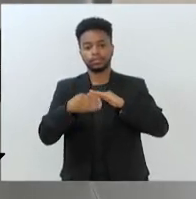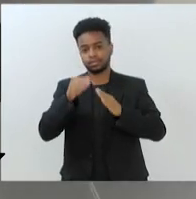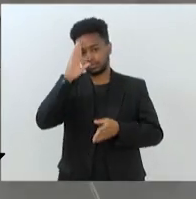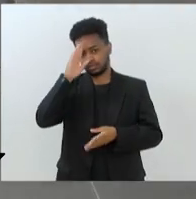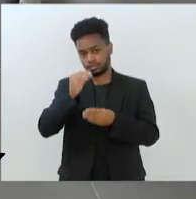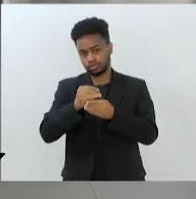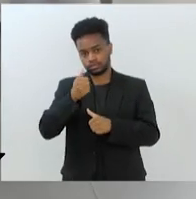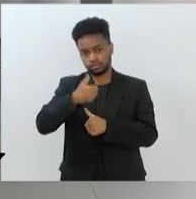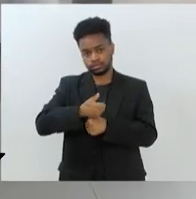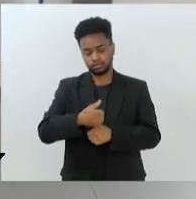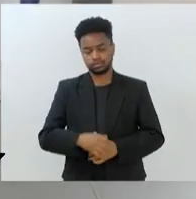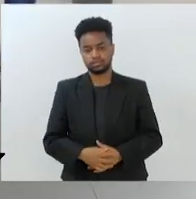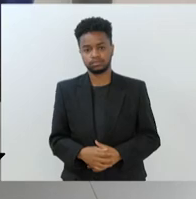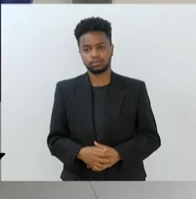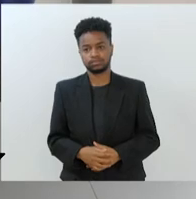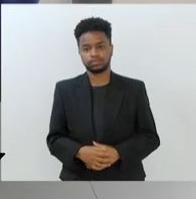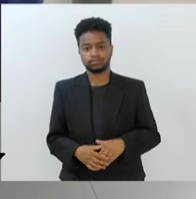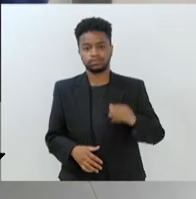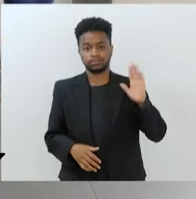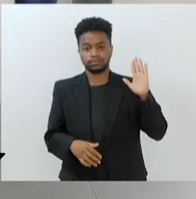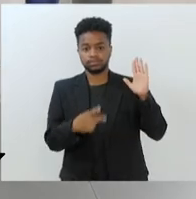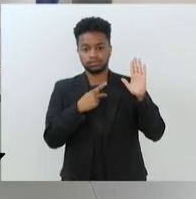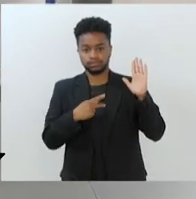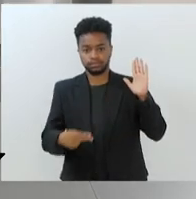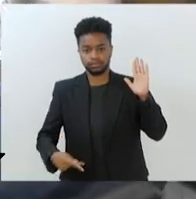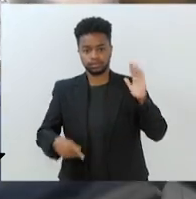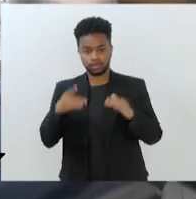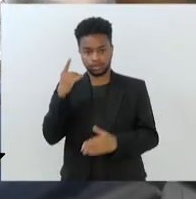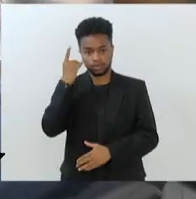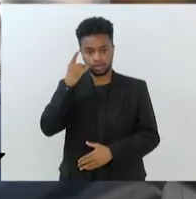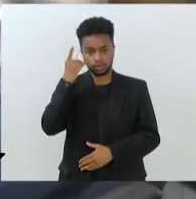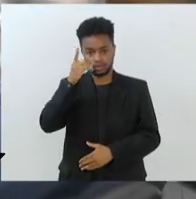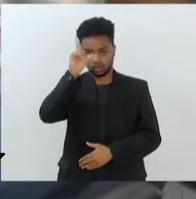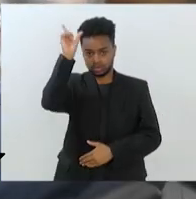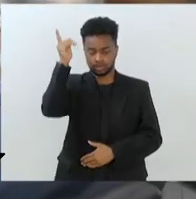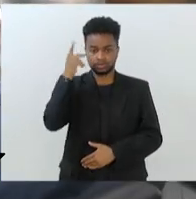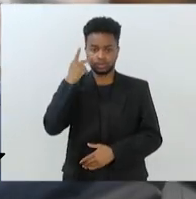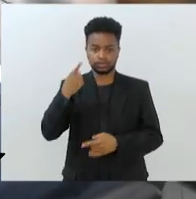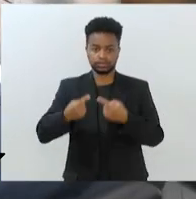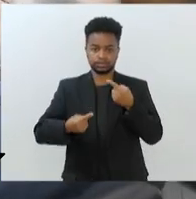por substitutivo. Presidente. Deputado Luiz Paulo, para discutir.